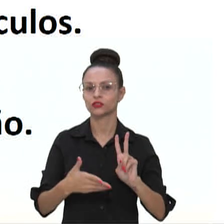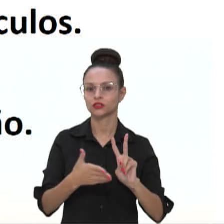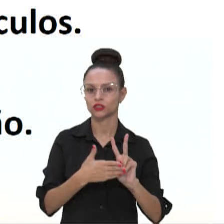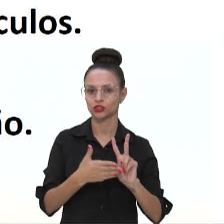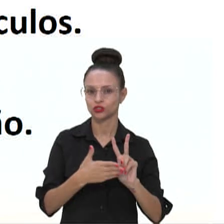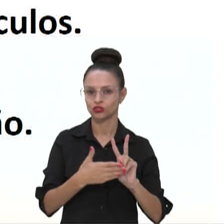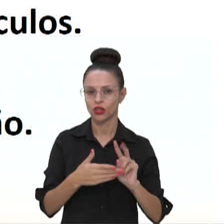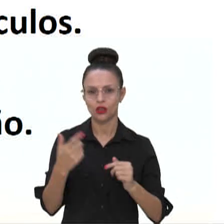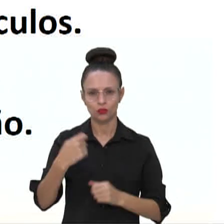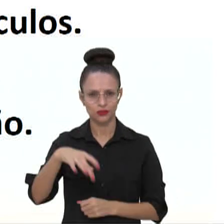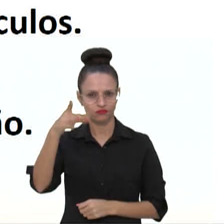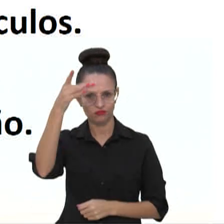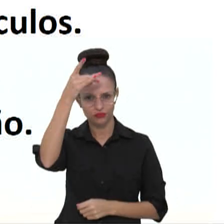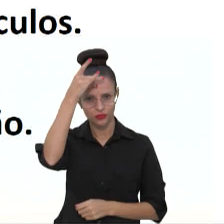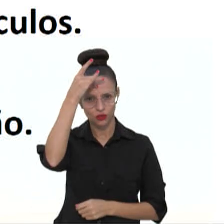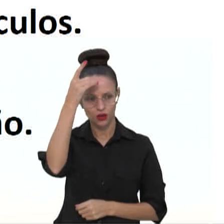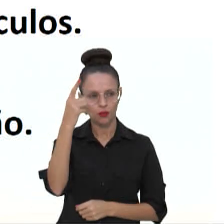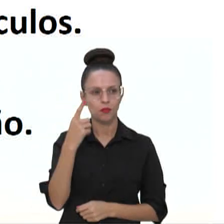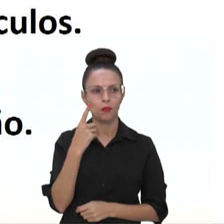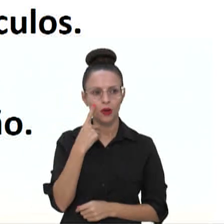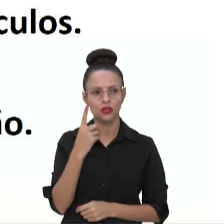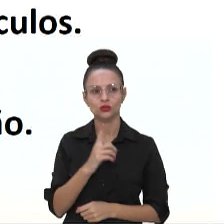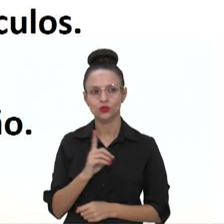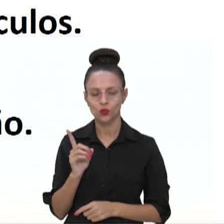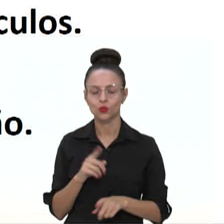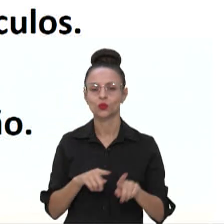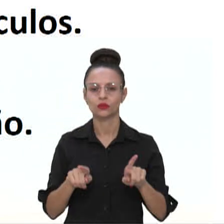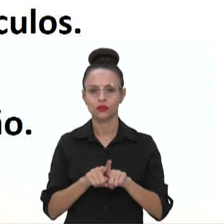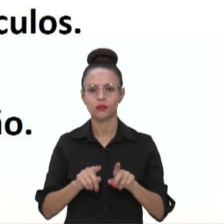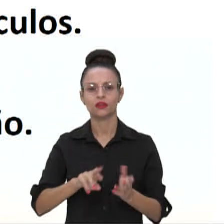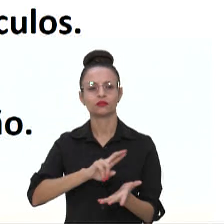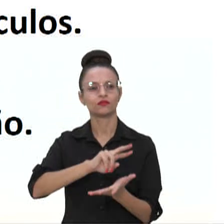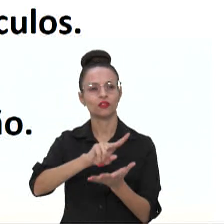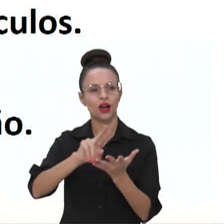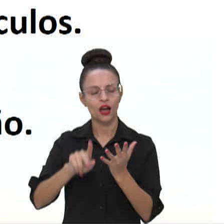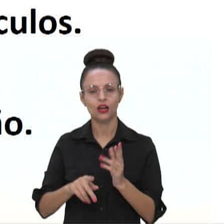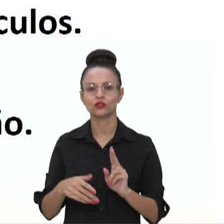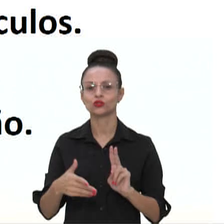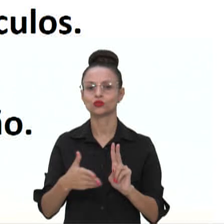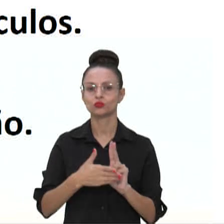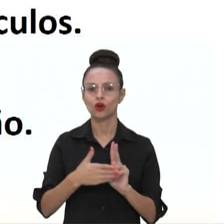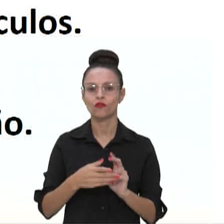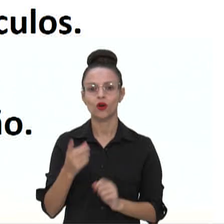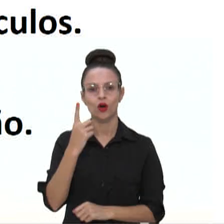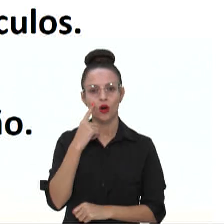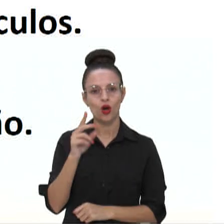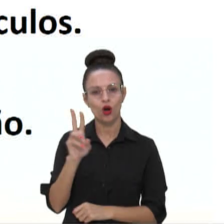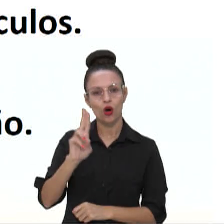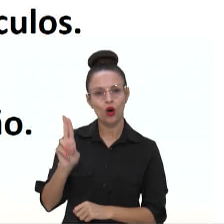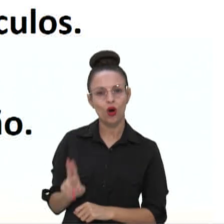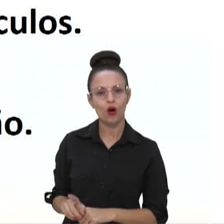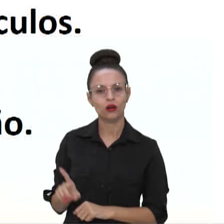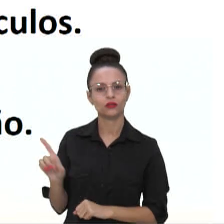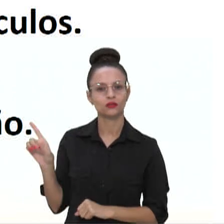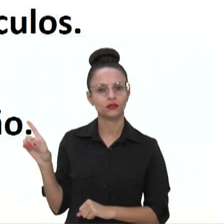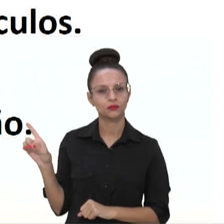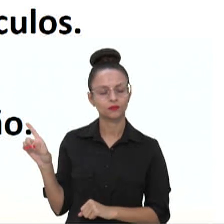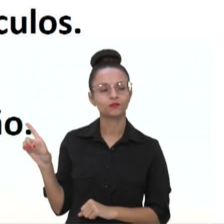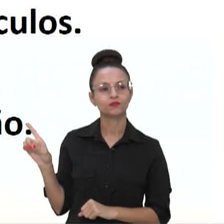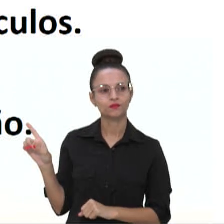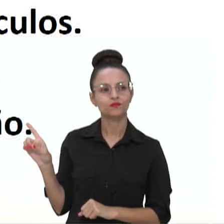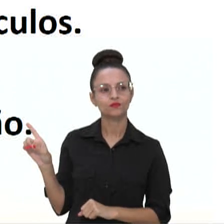você, não precisa decorar, mas para você ver também essa variedade de povos indígenas, como os Pequot,